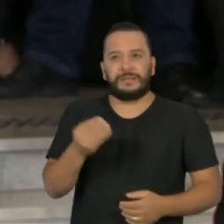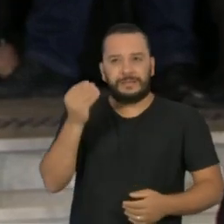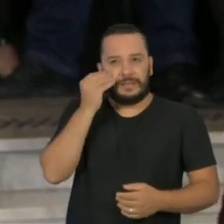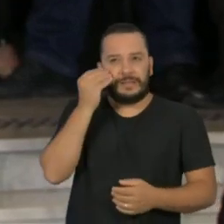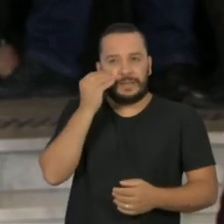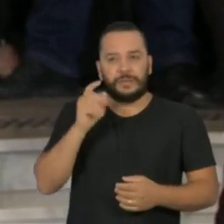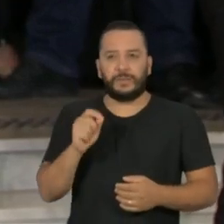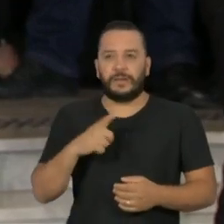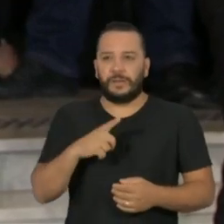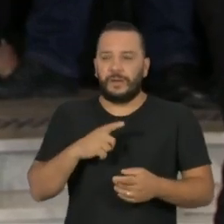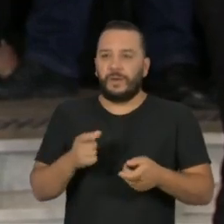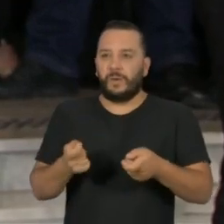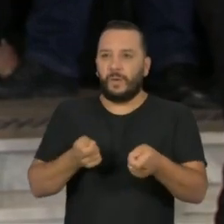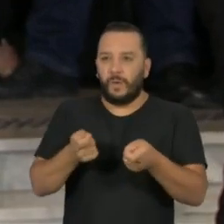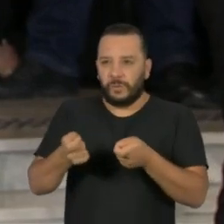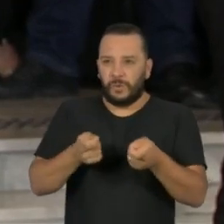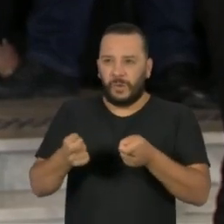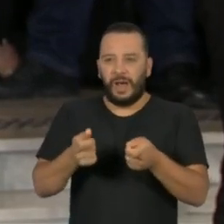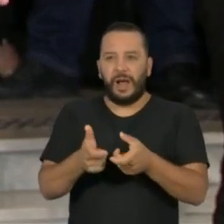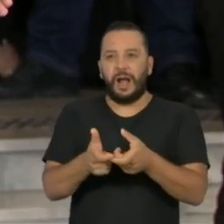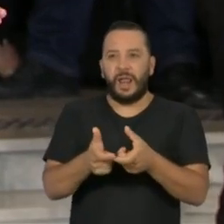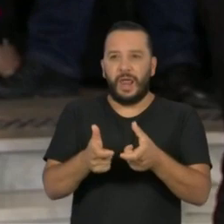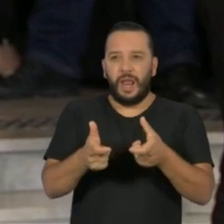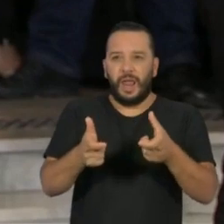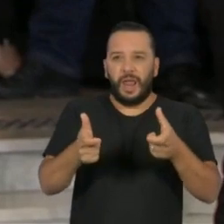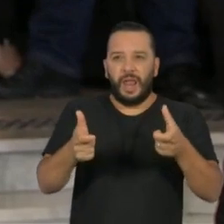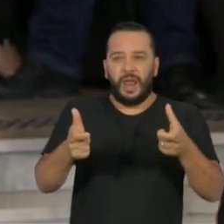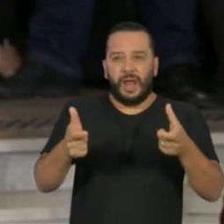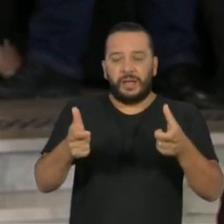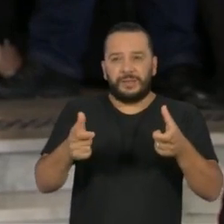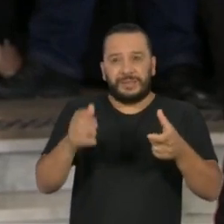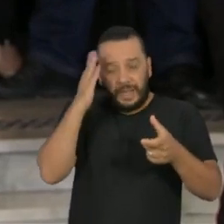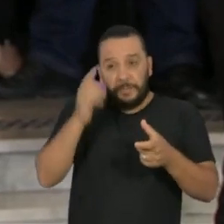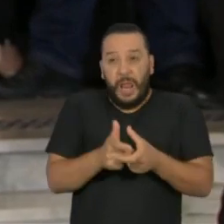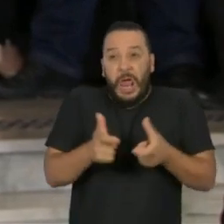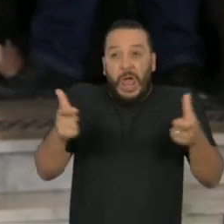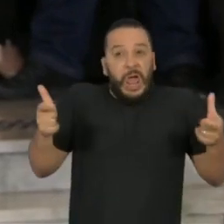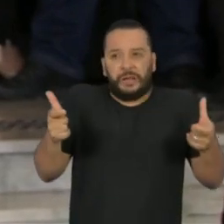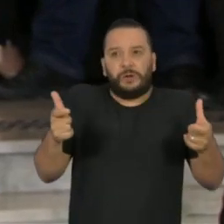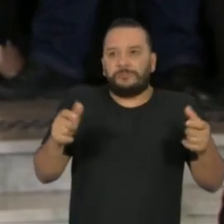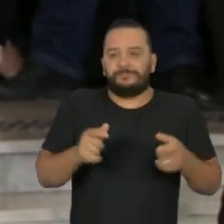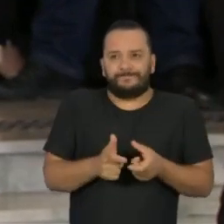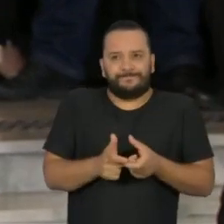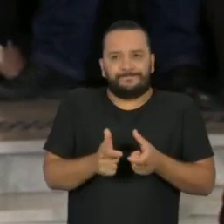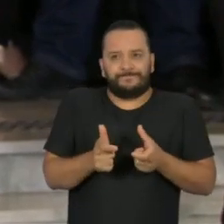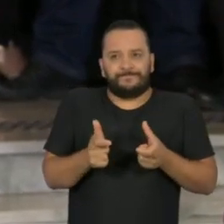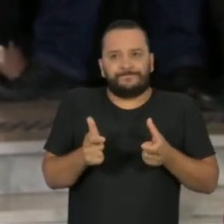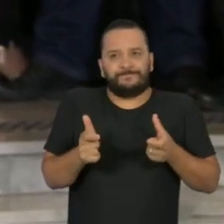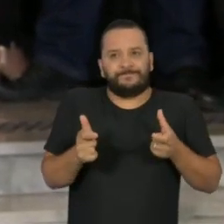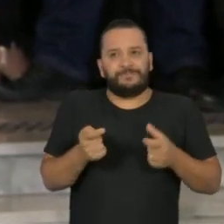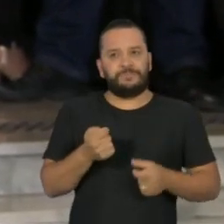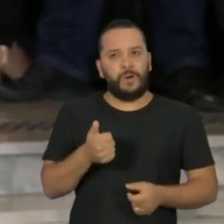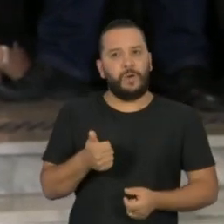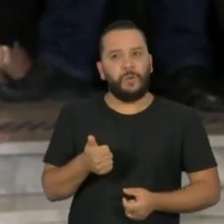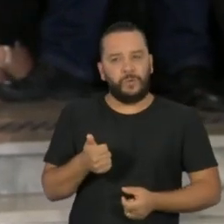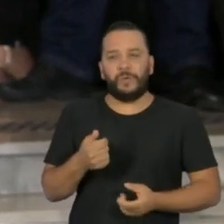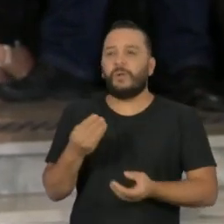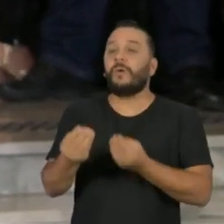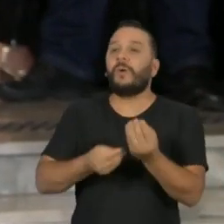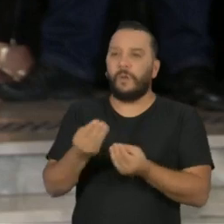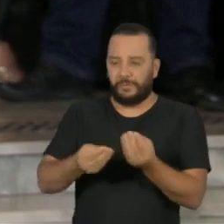retardar a curva e abaixar essa curva. Como é que você faz isso? Através dessa política de